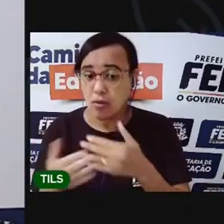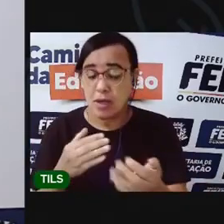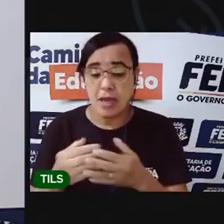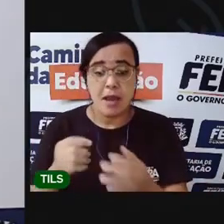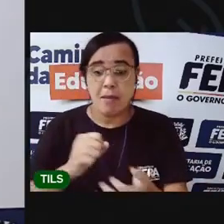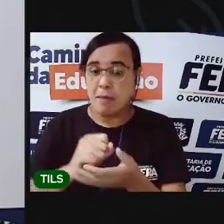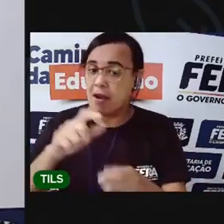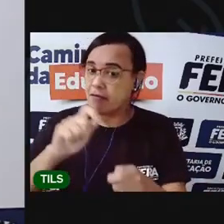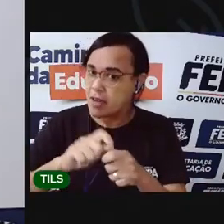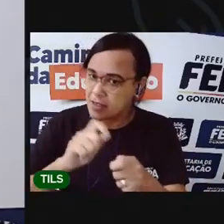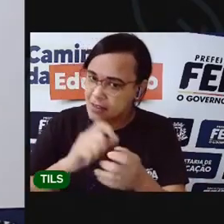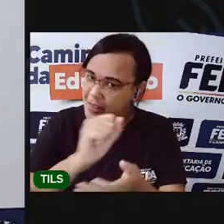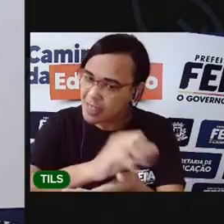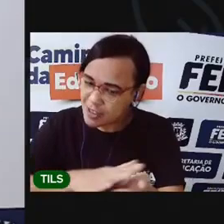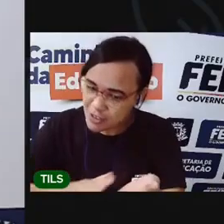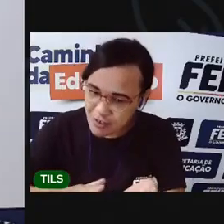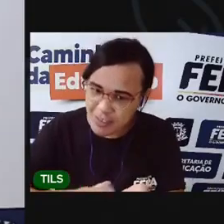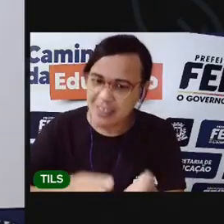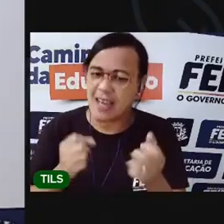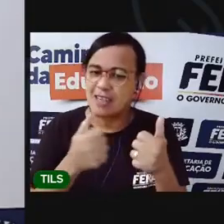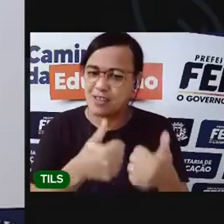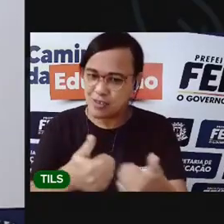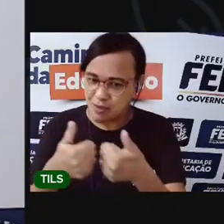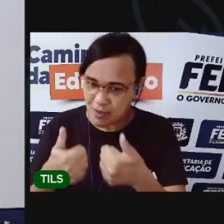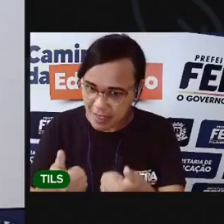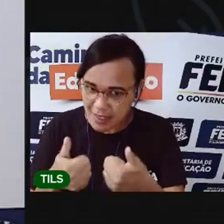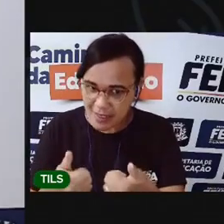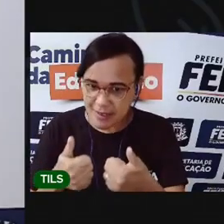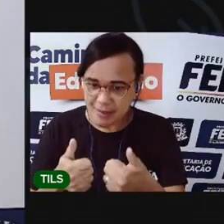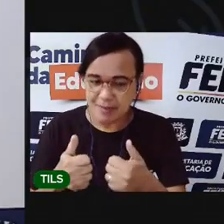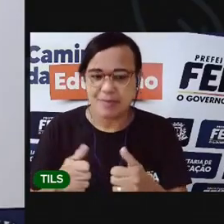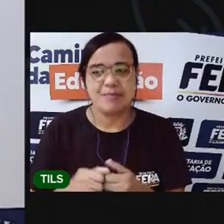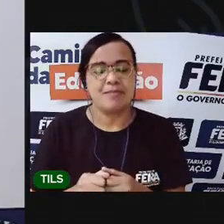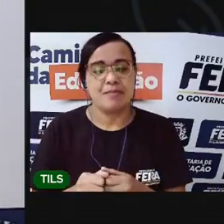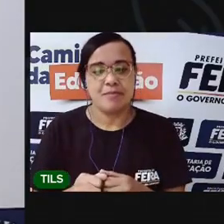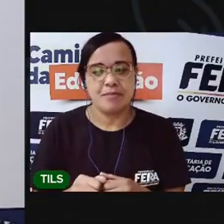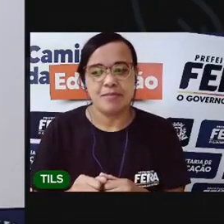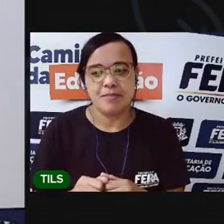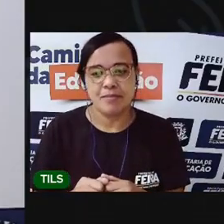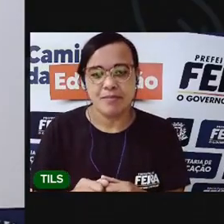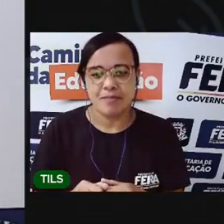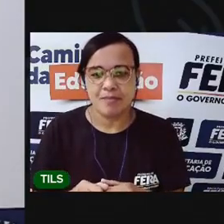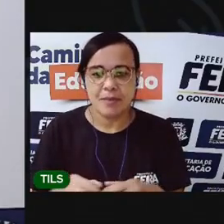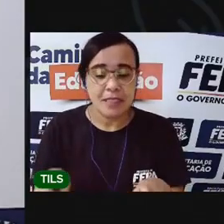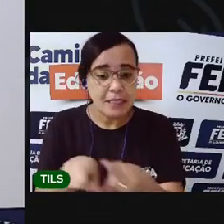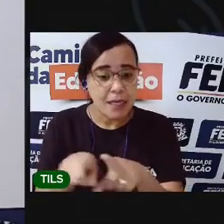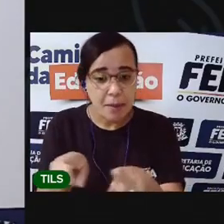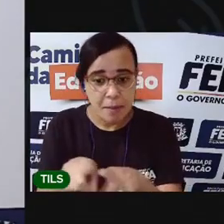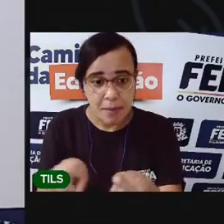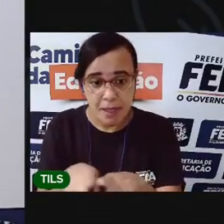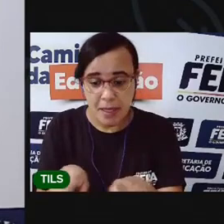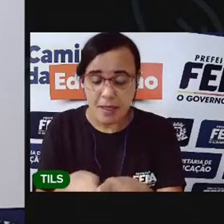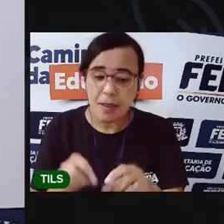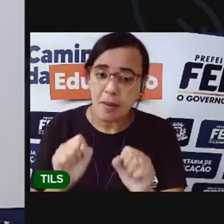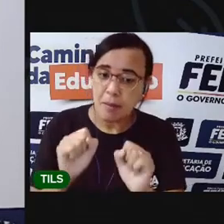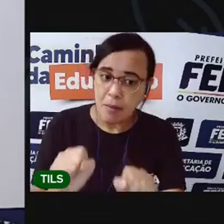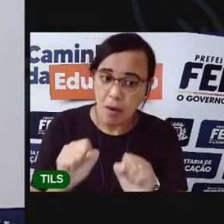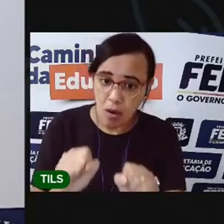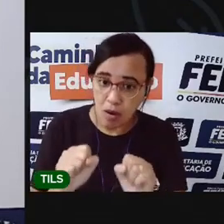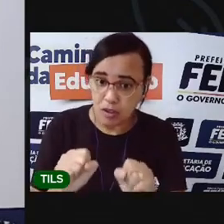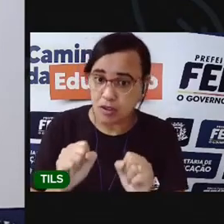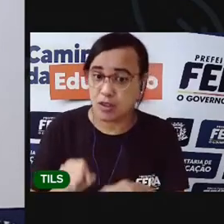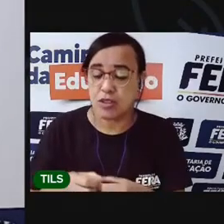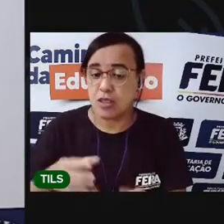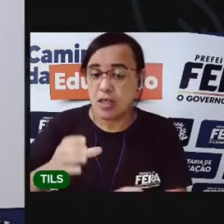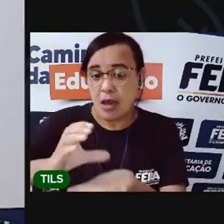possa acompanhar as orientações aqui, se ser interrompido. Também vou sugerir que você deixe aí